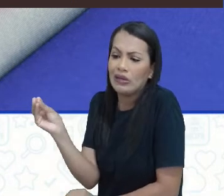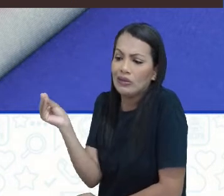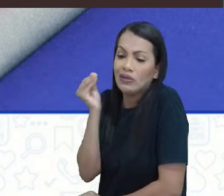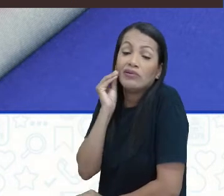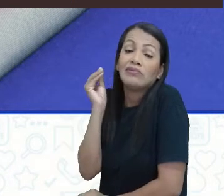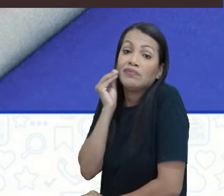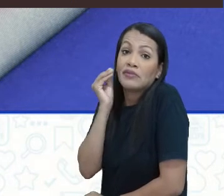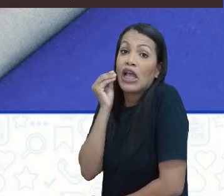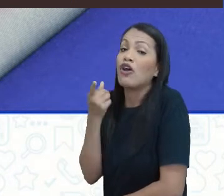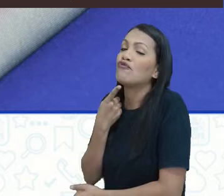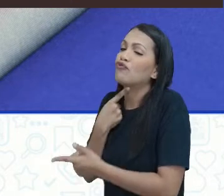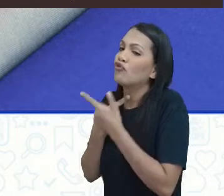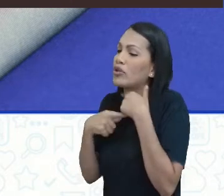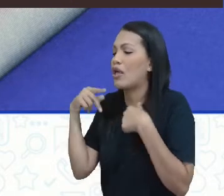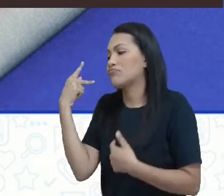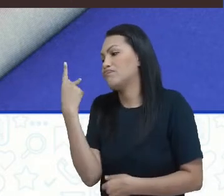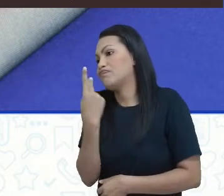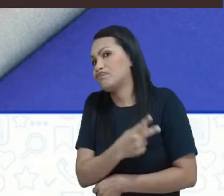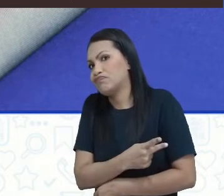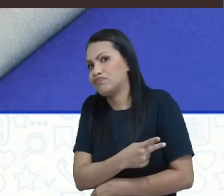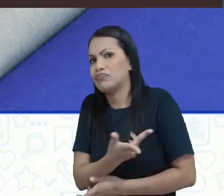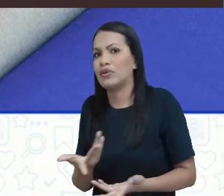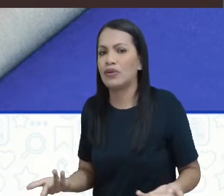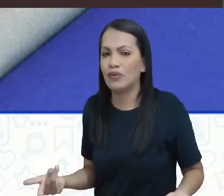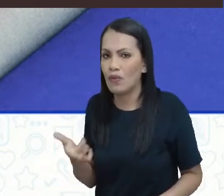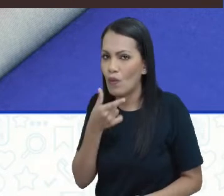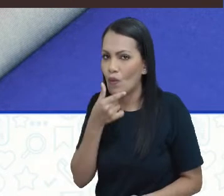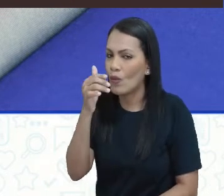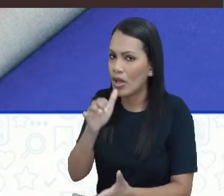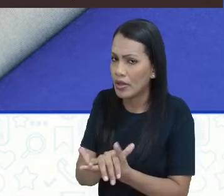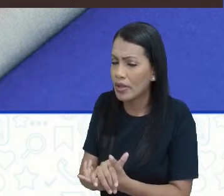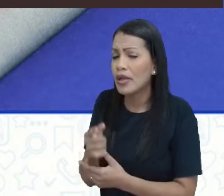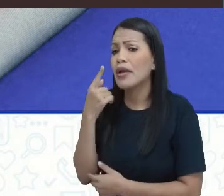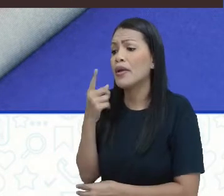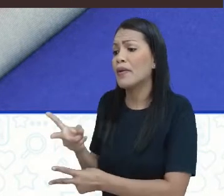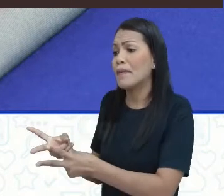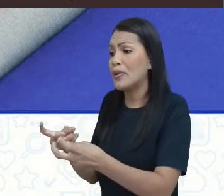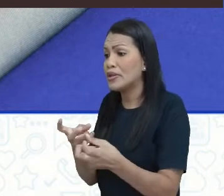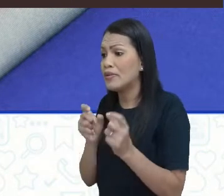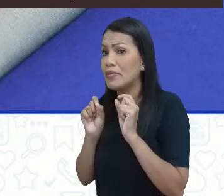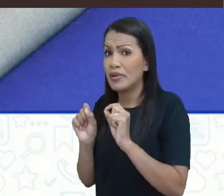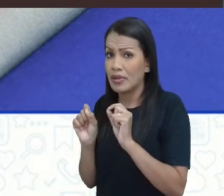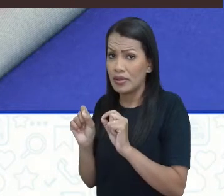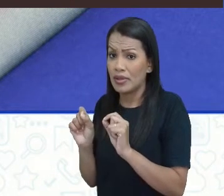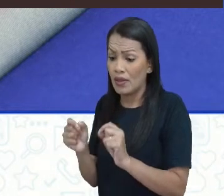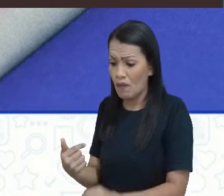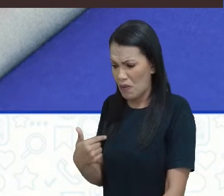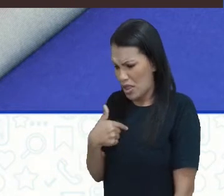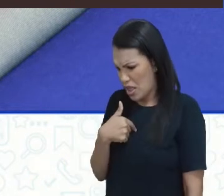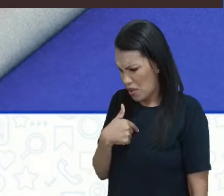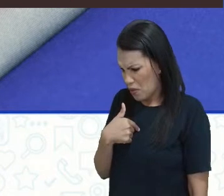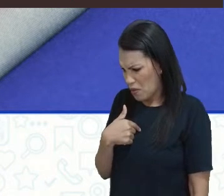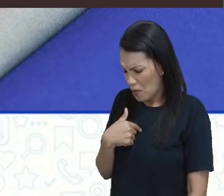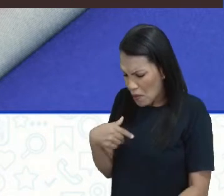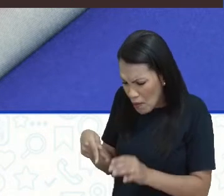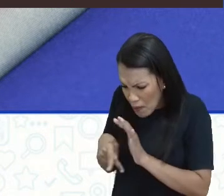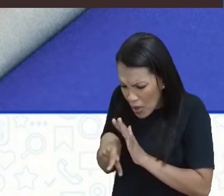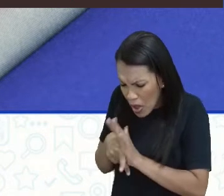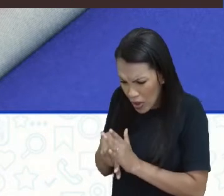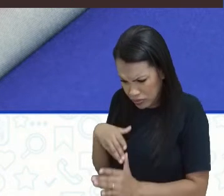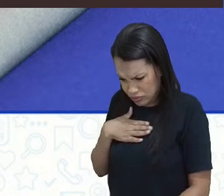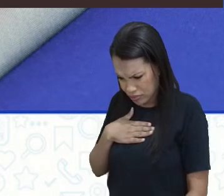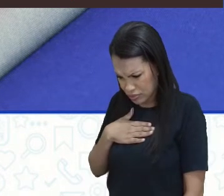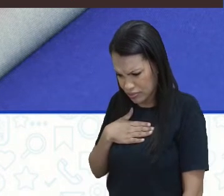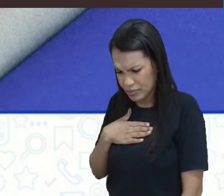acolher as vontades do marido. E percebeu que a fonte de felicidade dele já não era a sua própria, né? Afinal,